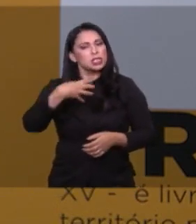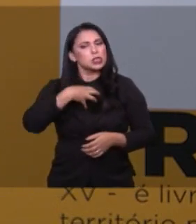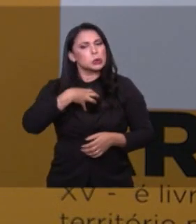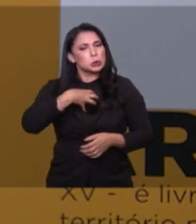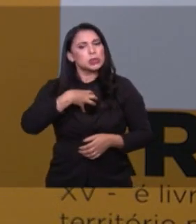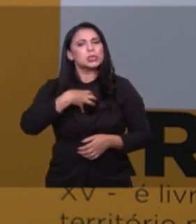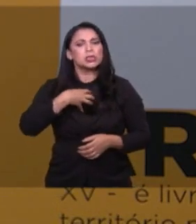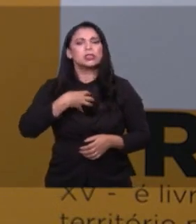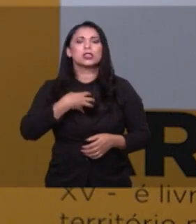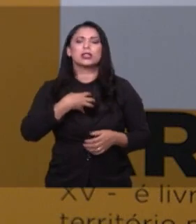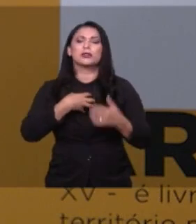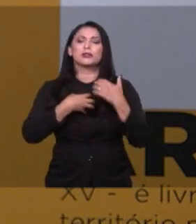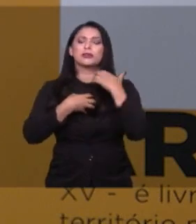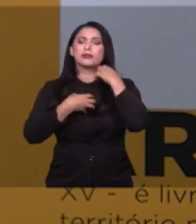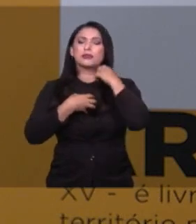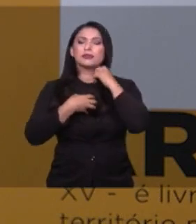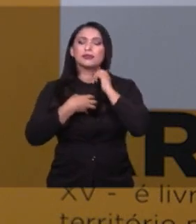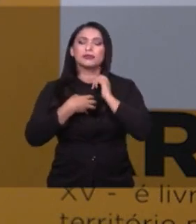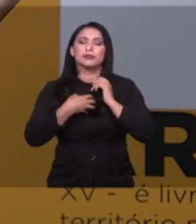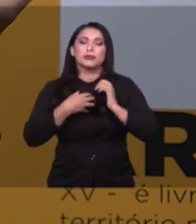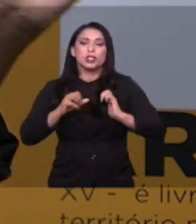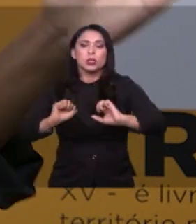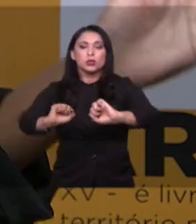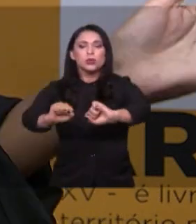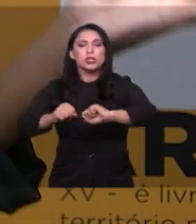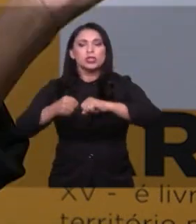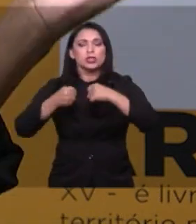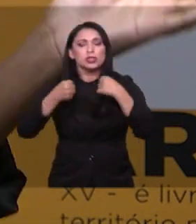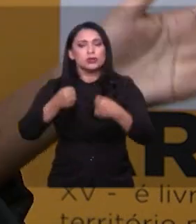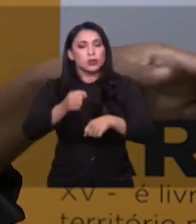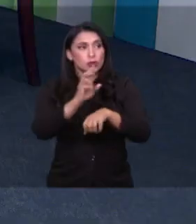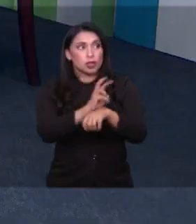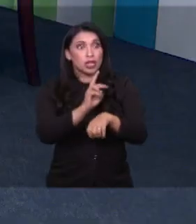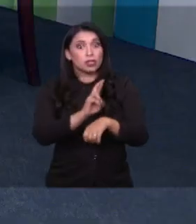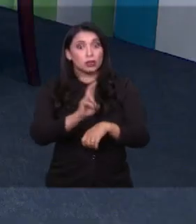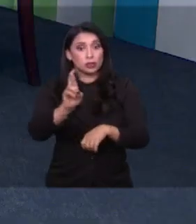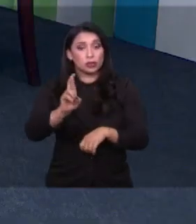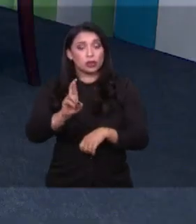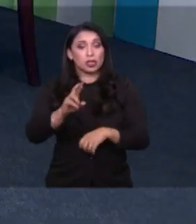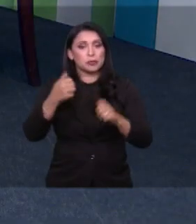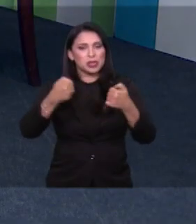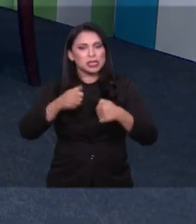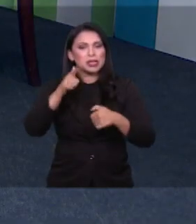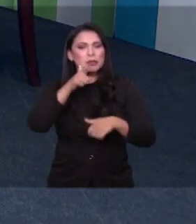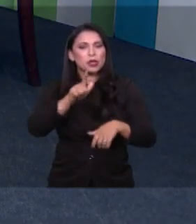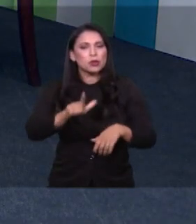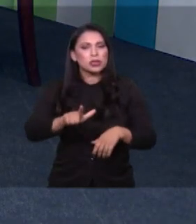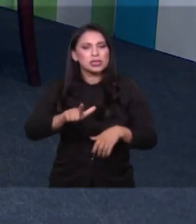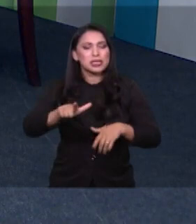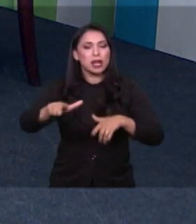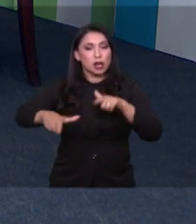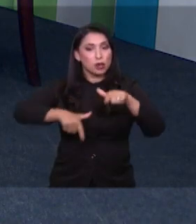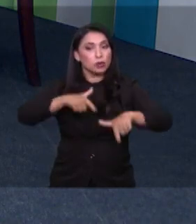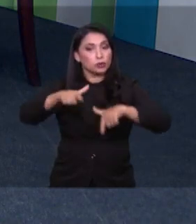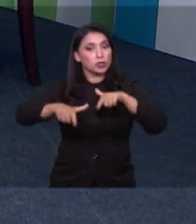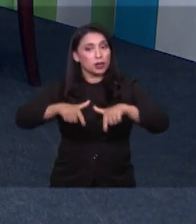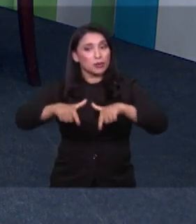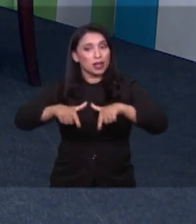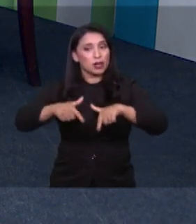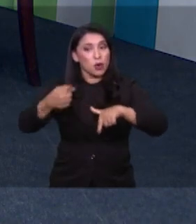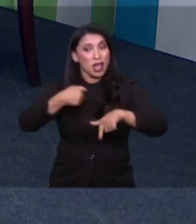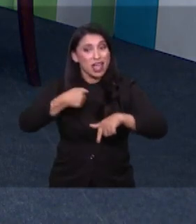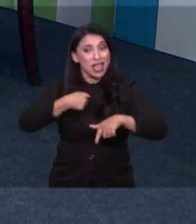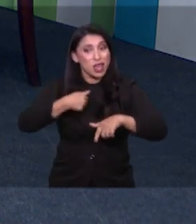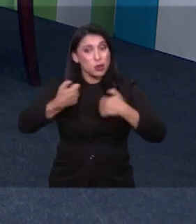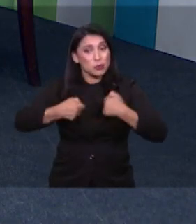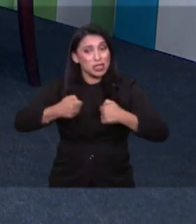que o esforço que a doutora precisa fazer para conquistar um emprego, eu tenho que